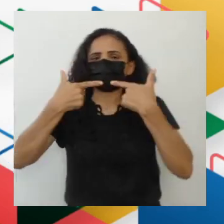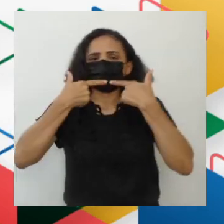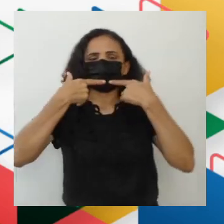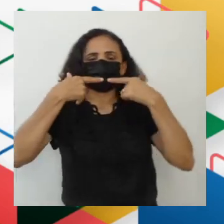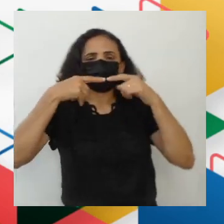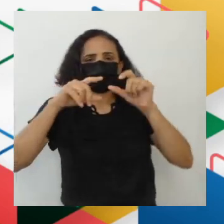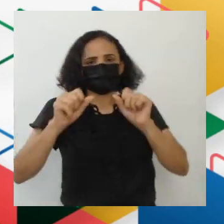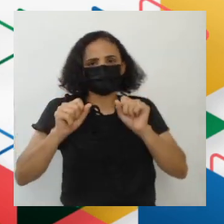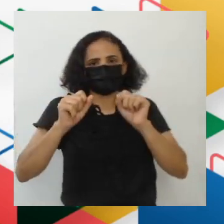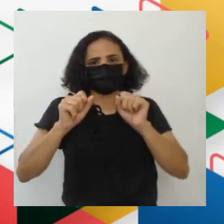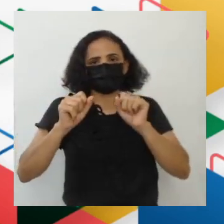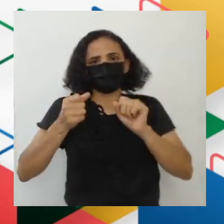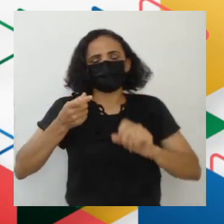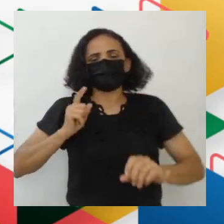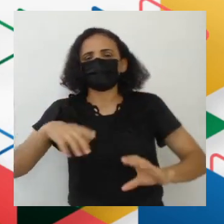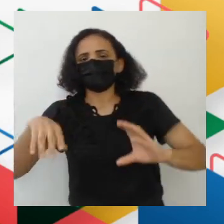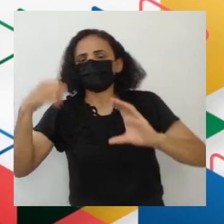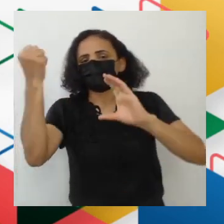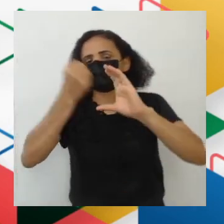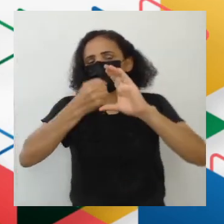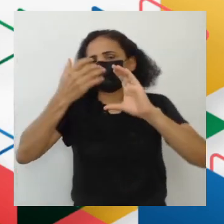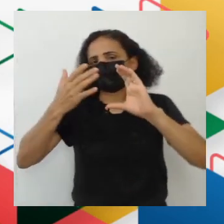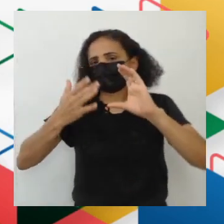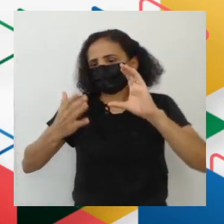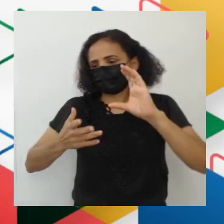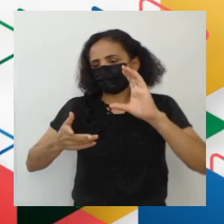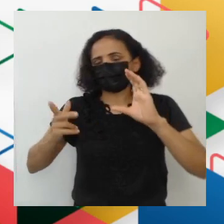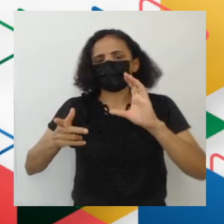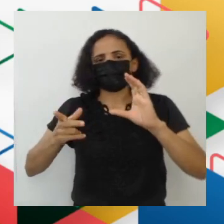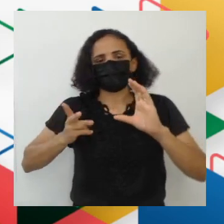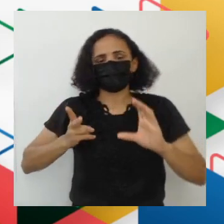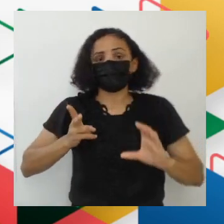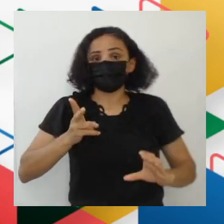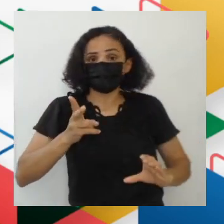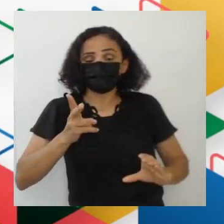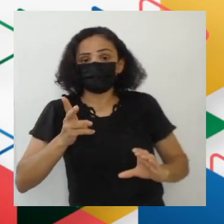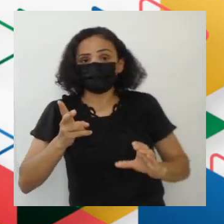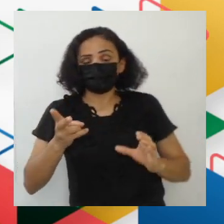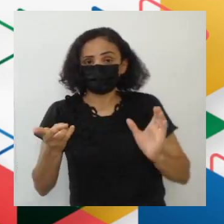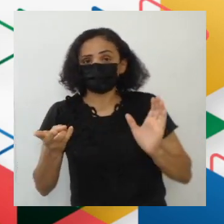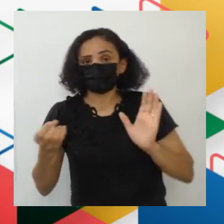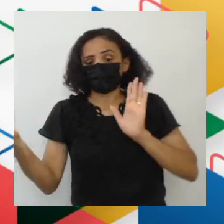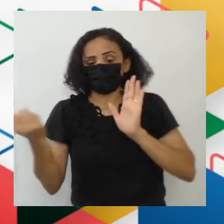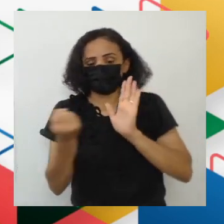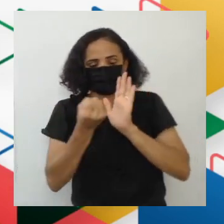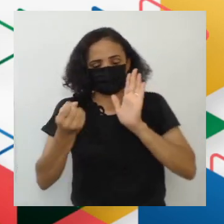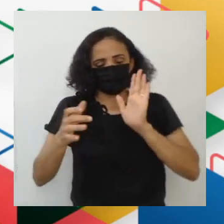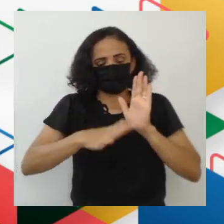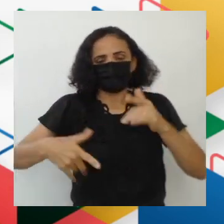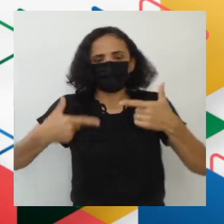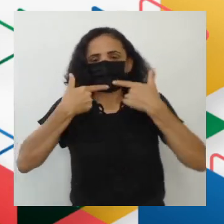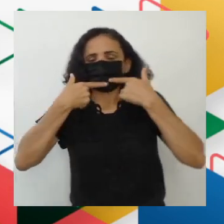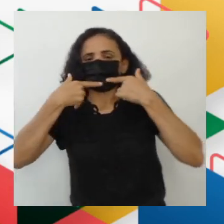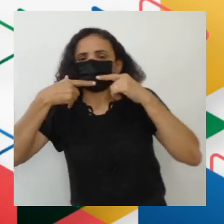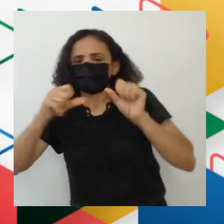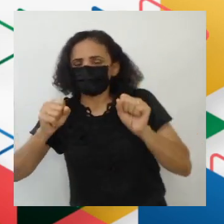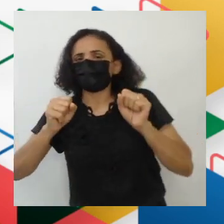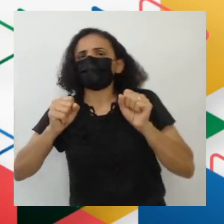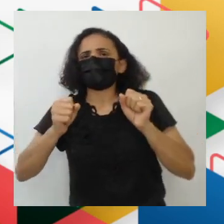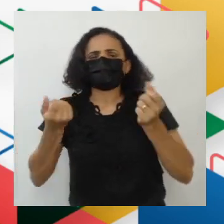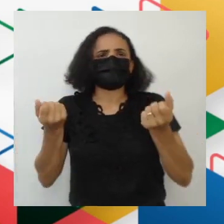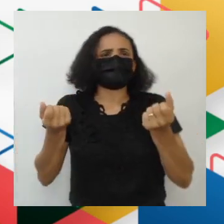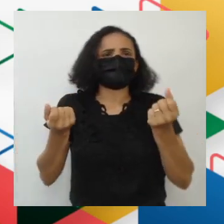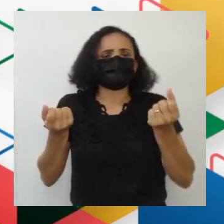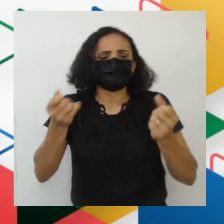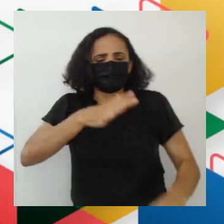muito característica do local, muito presa, né? Uma linguagem atávica, muito